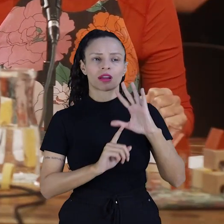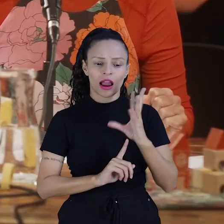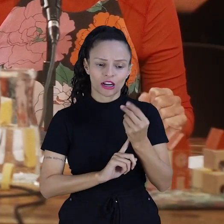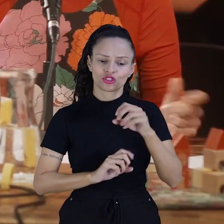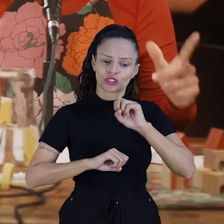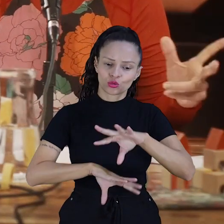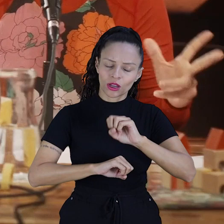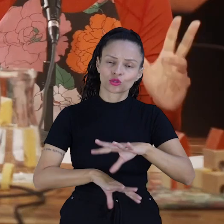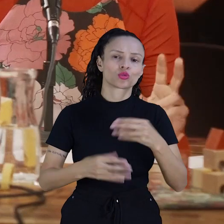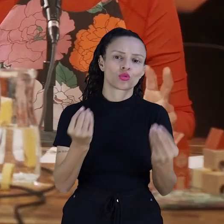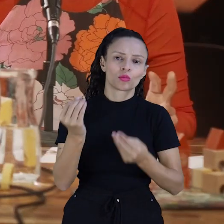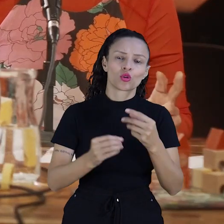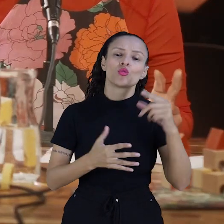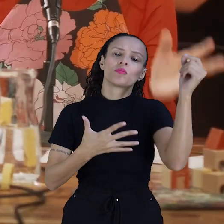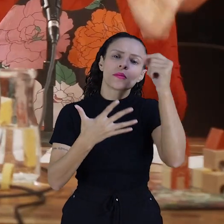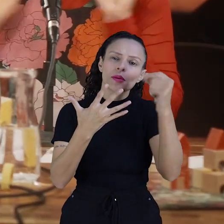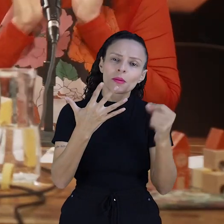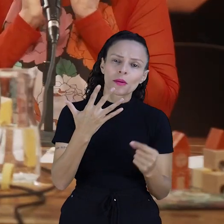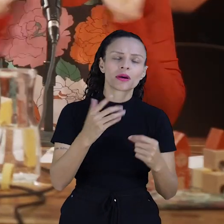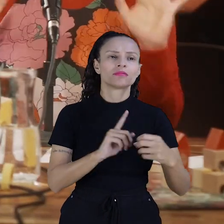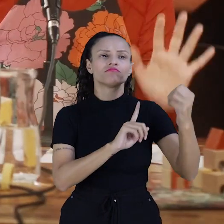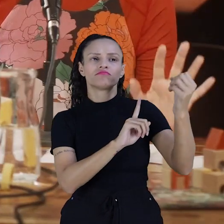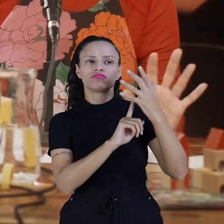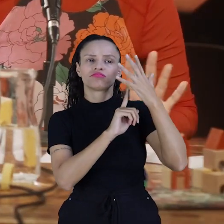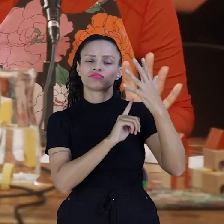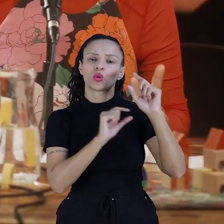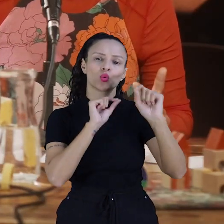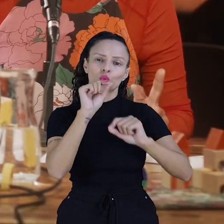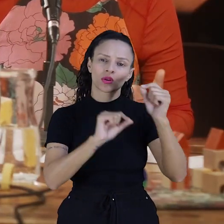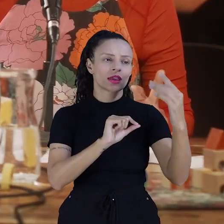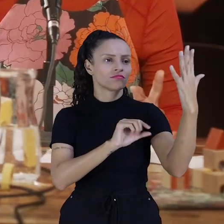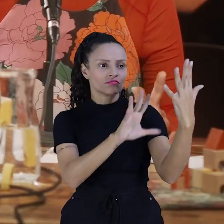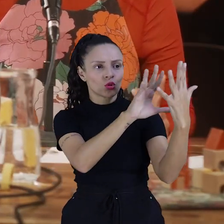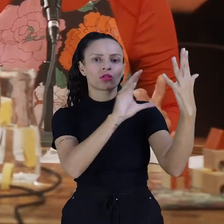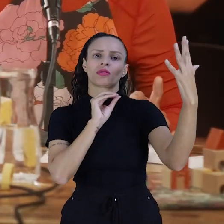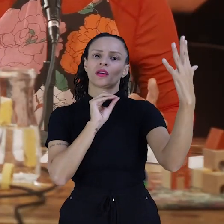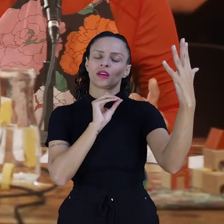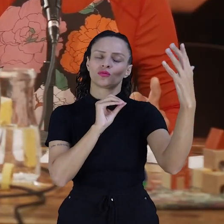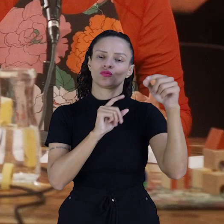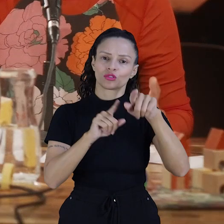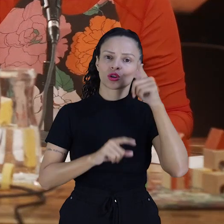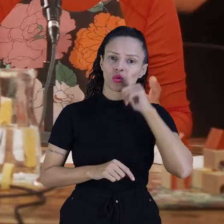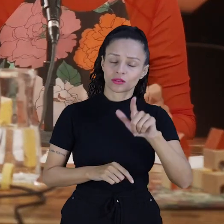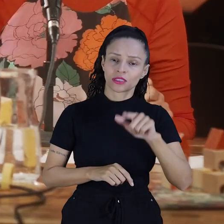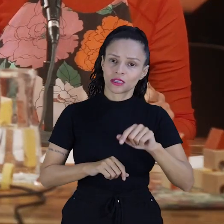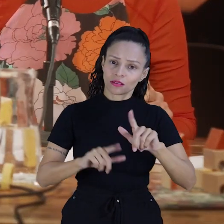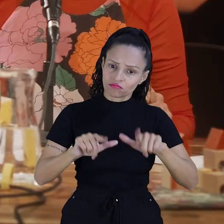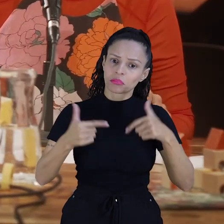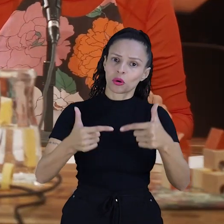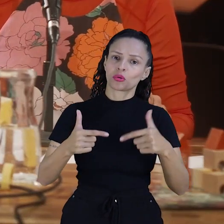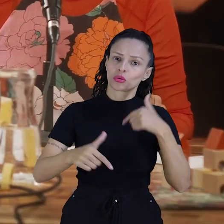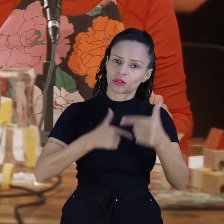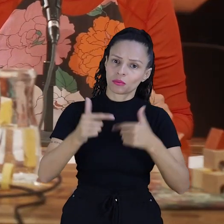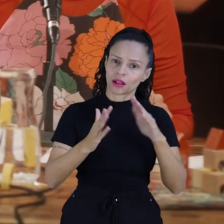arte educador, educador artista? Quais são suas fontes de repertório? Para que você consiga se arriscar tanto em sala de